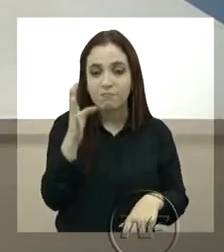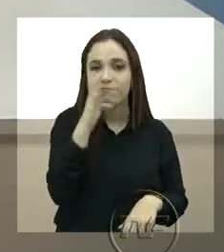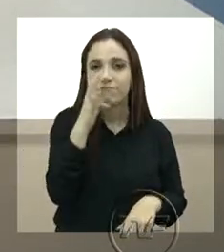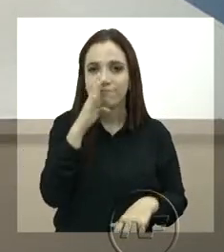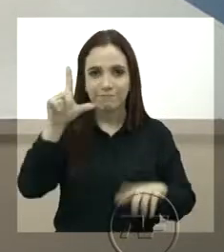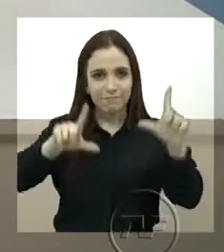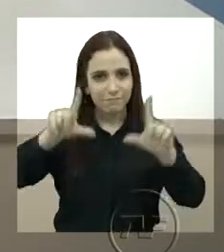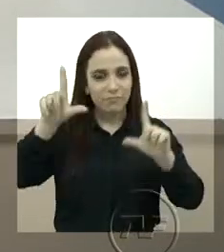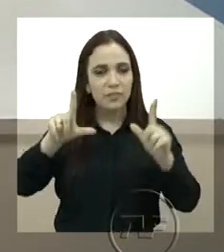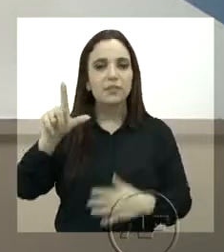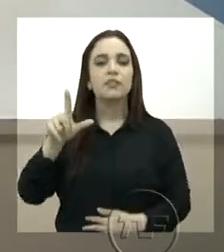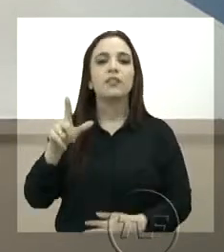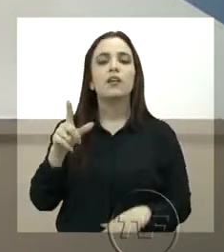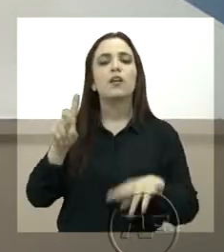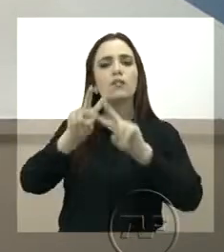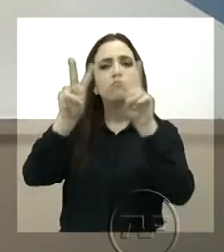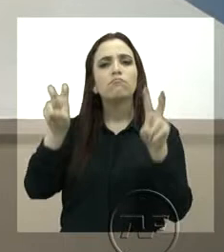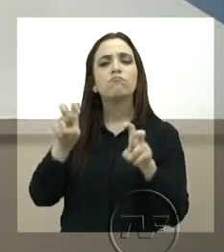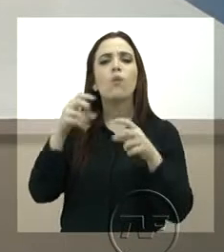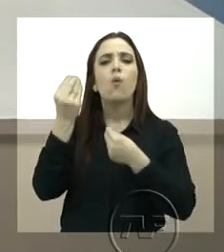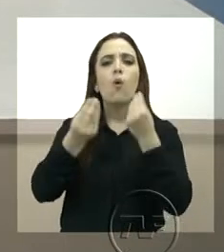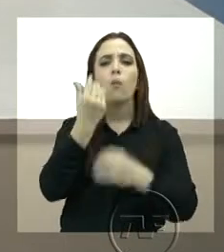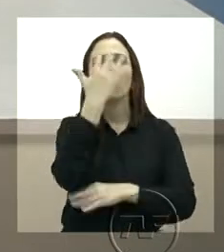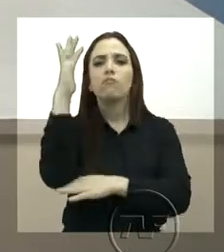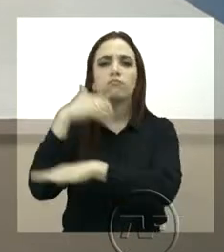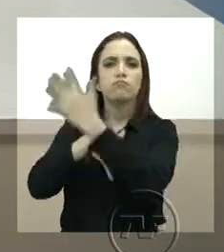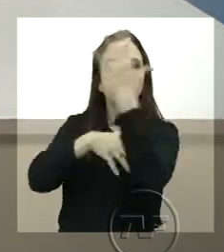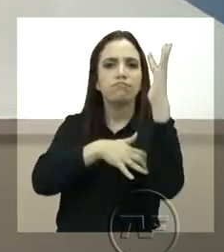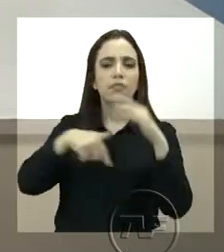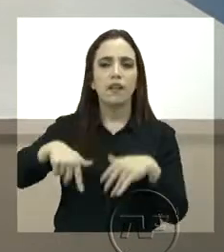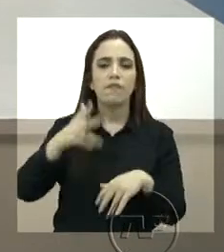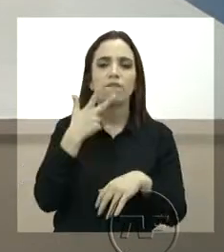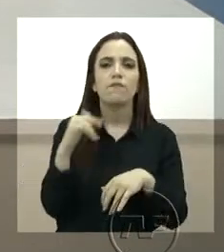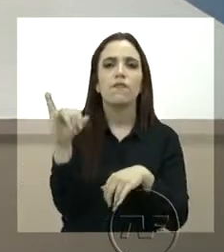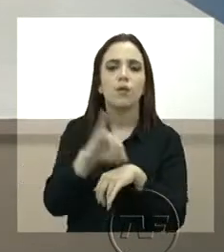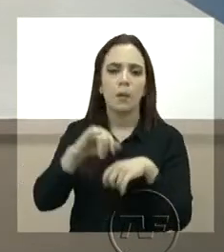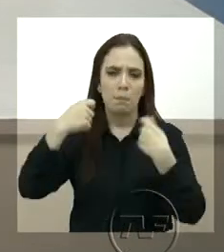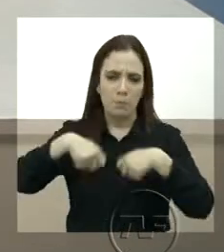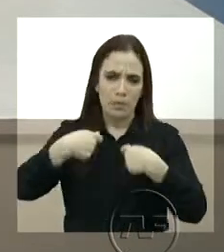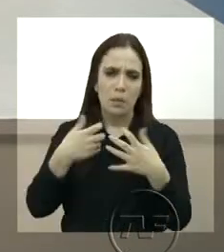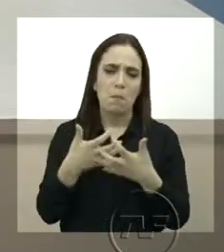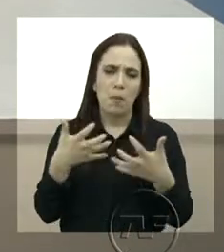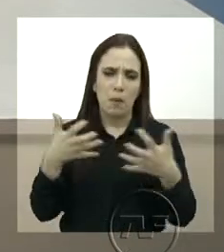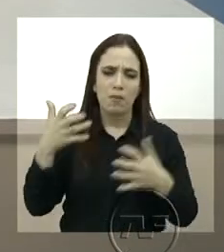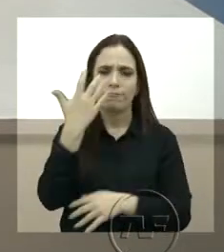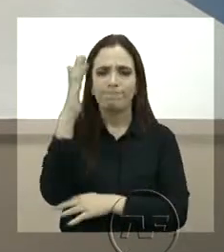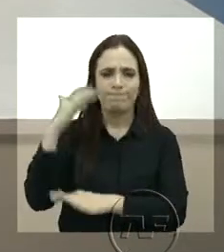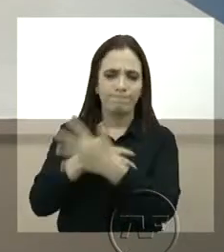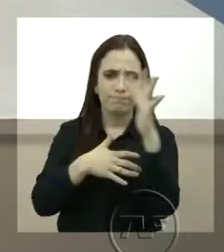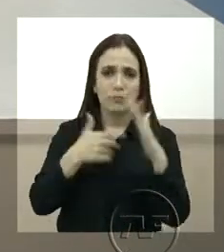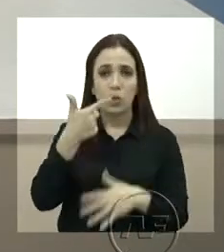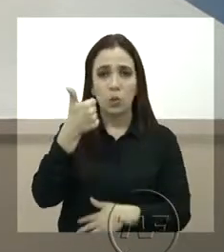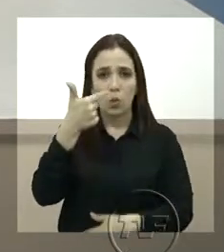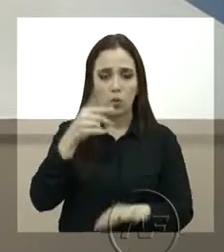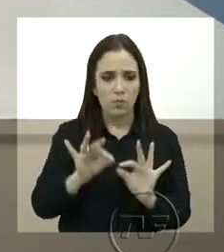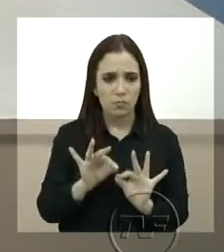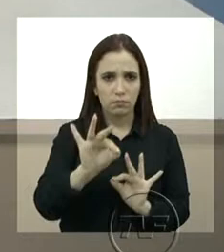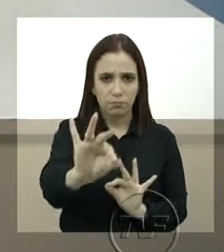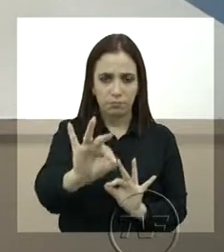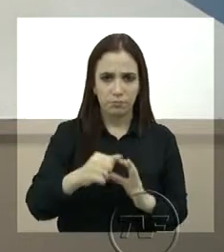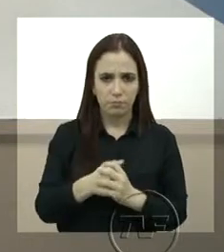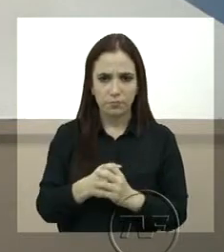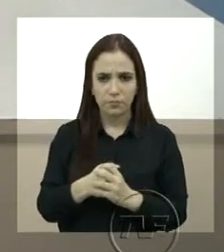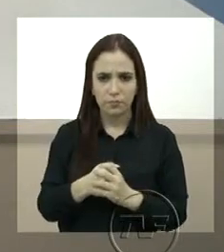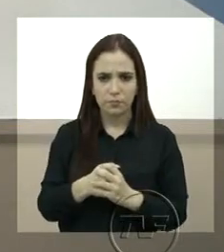de Fortaleza, falava sobre a cobertura vegetal que a cidade precisa ampliar, né, pelo menos para 12 metros quadrados